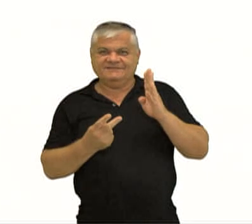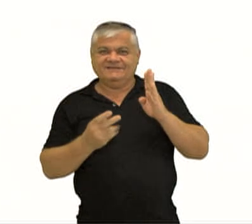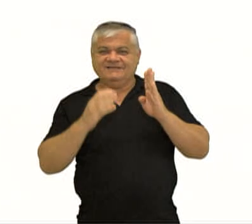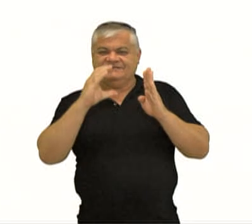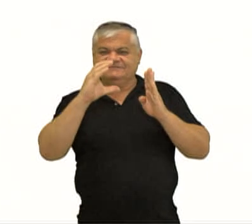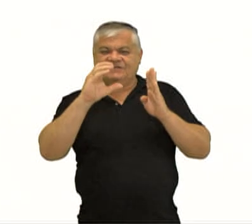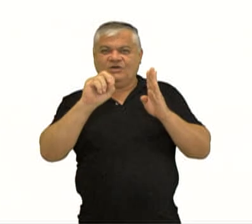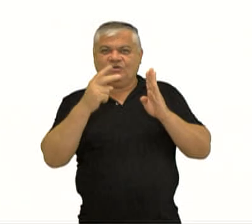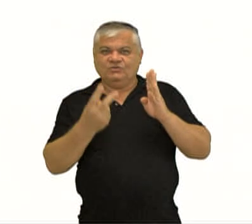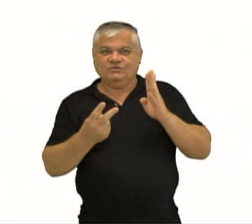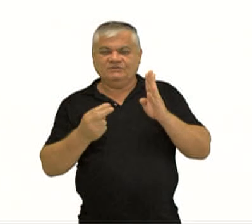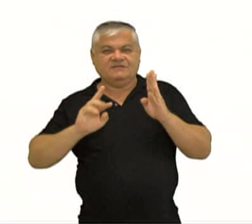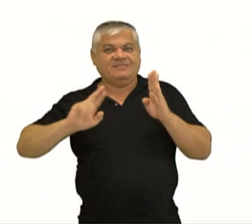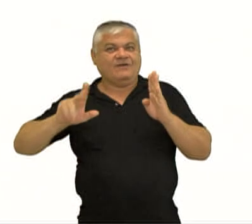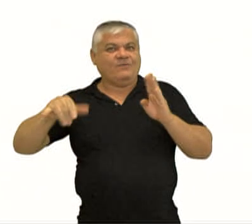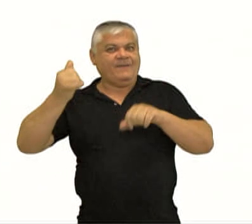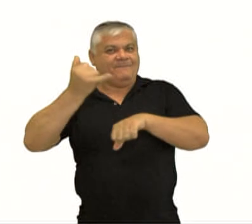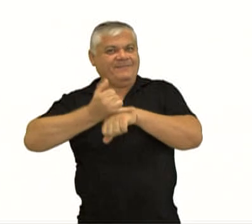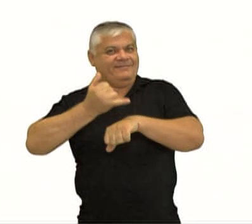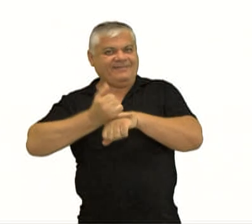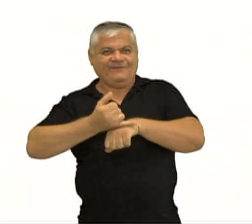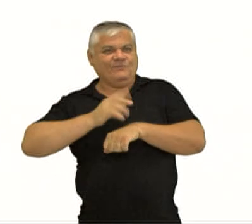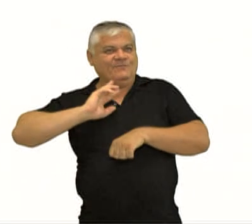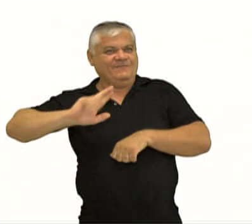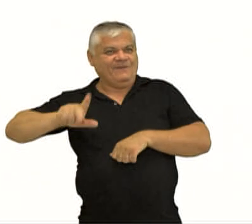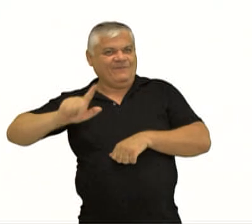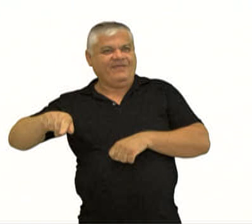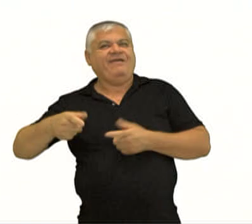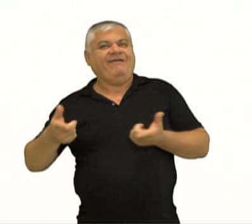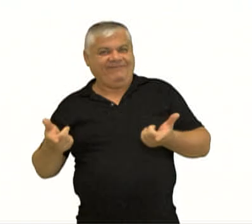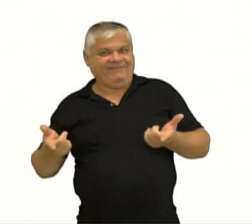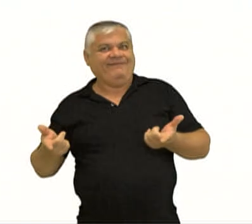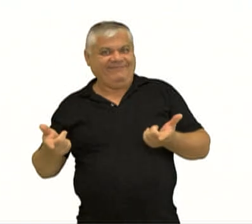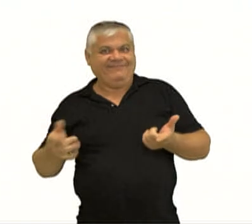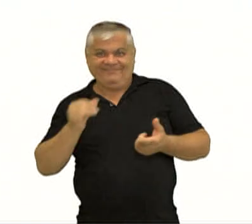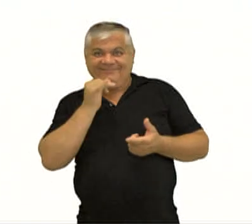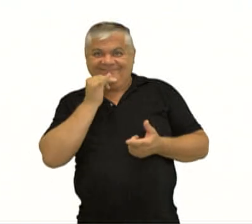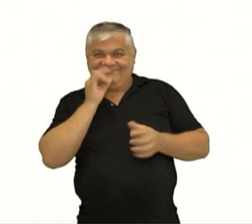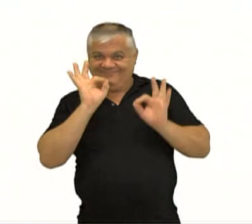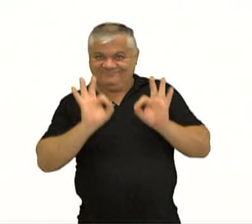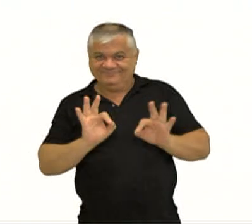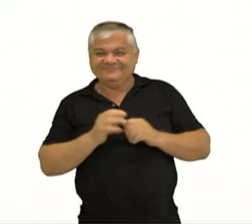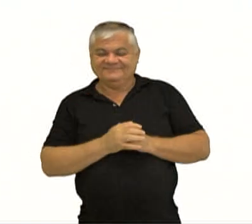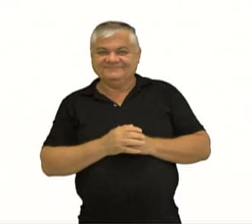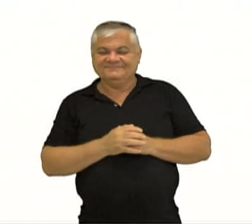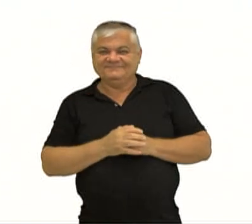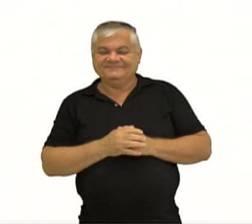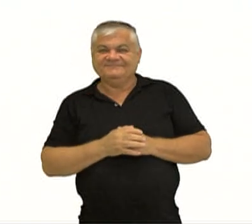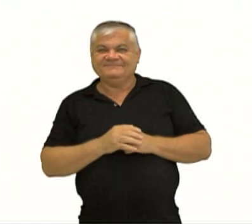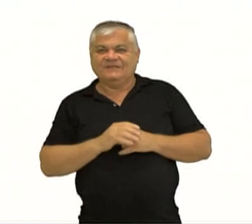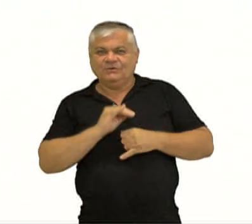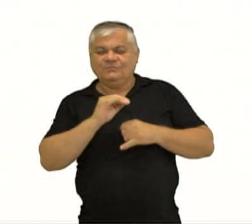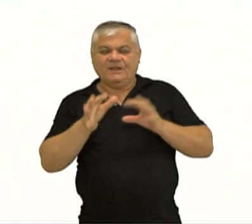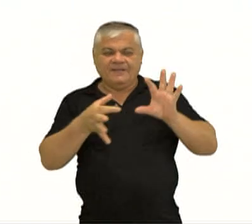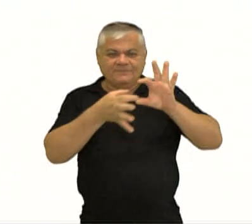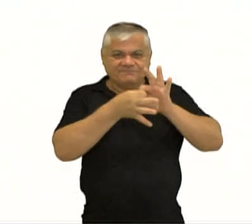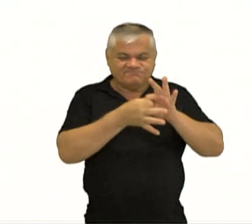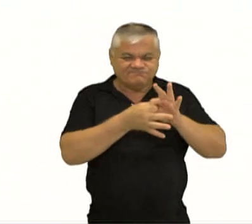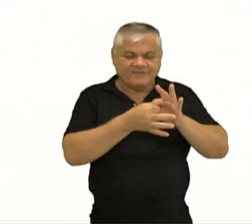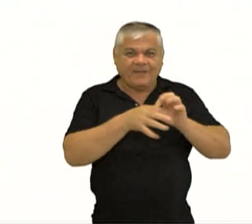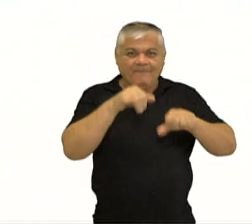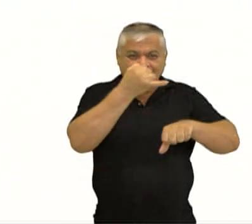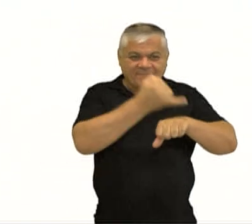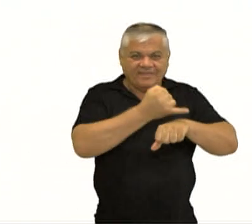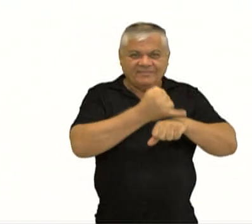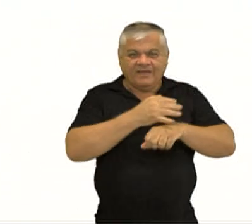não metal, o oxigênio, os átomos de oxigênio são não metais. Ligação entre não metal e não metal, ligação